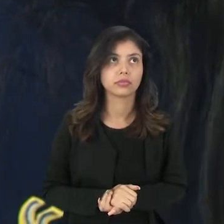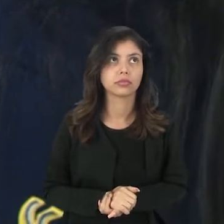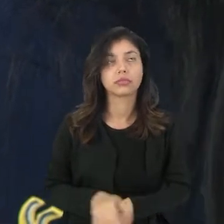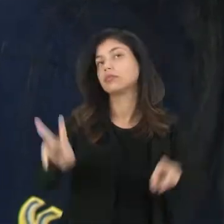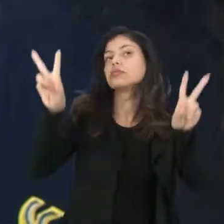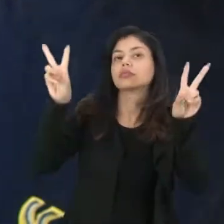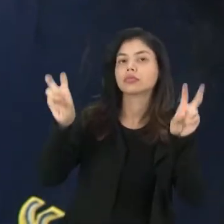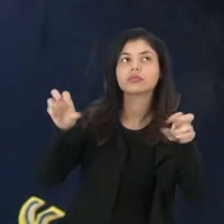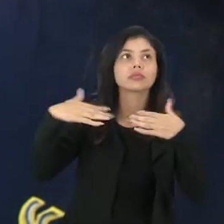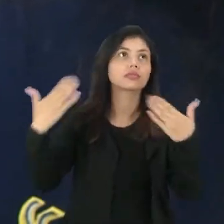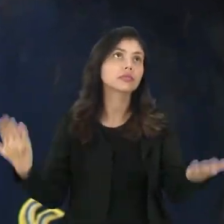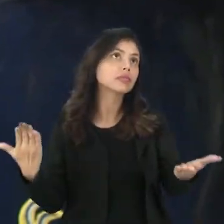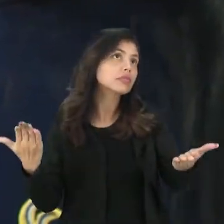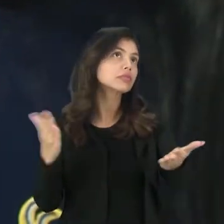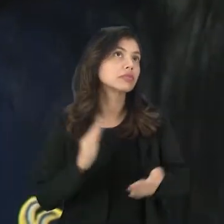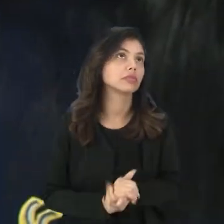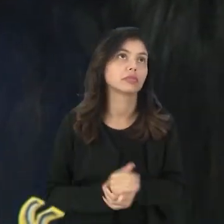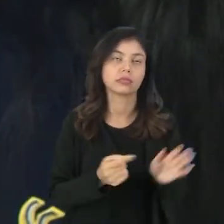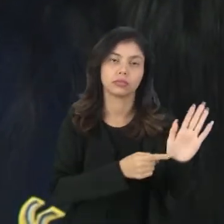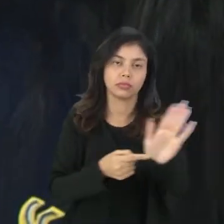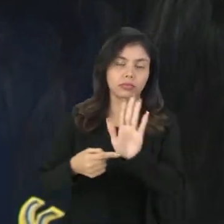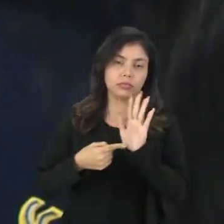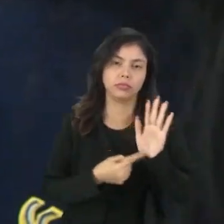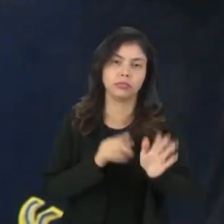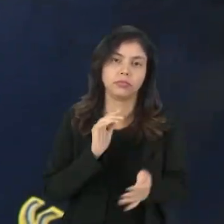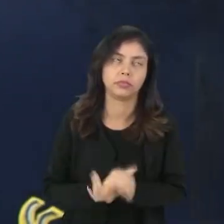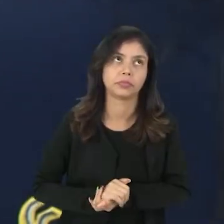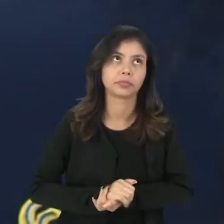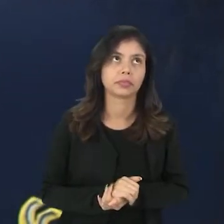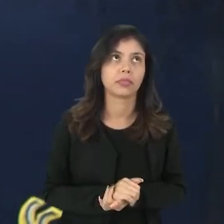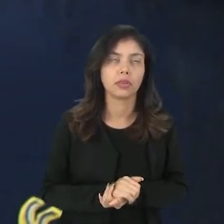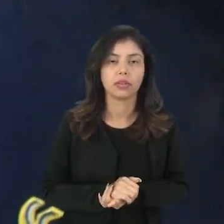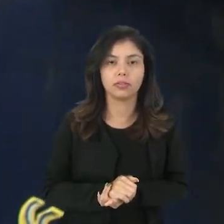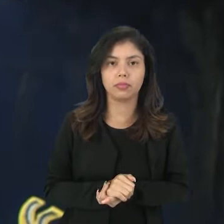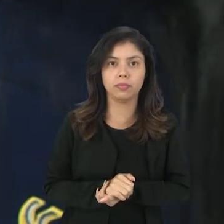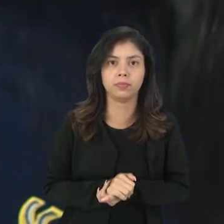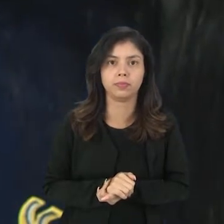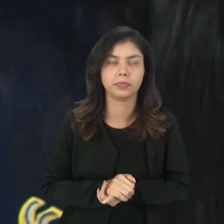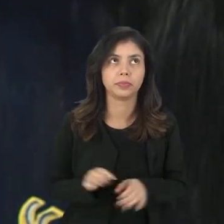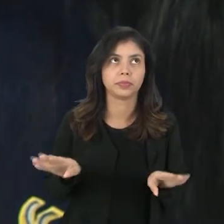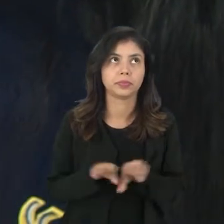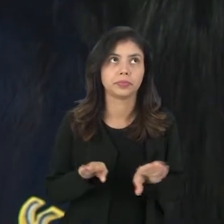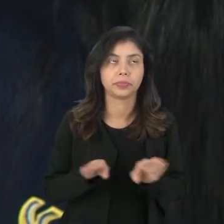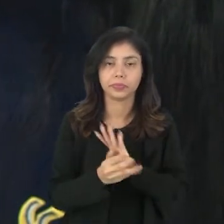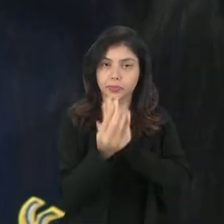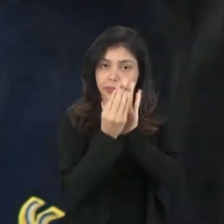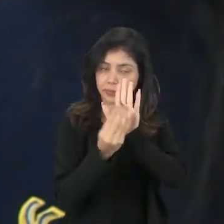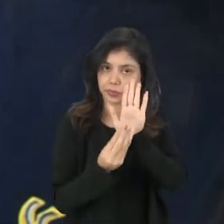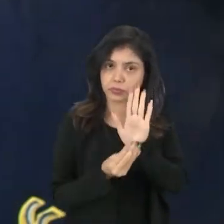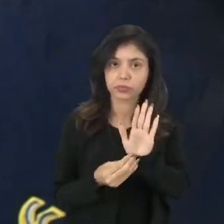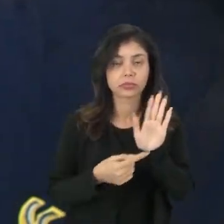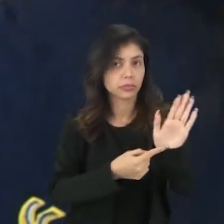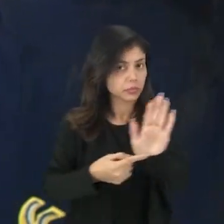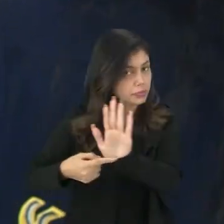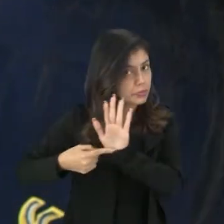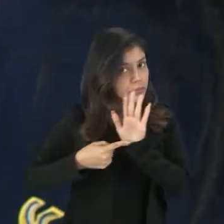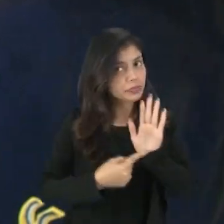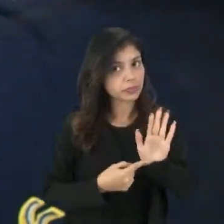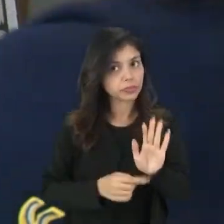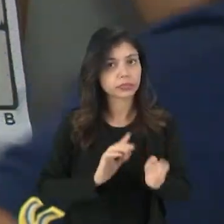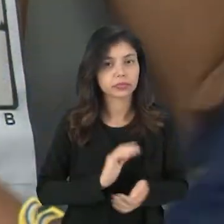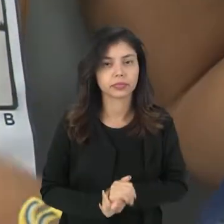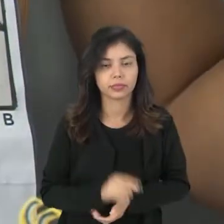do assunto em que a tabela vai apresentar, certo? Os dados serão referentes